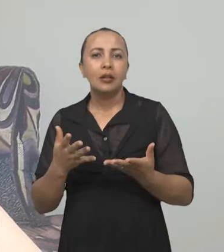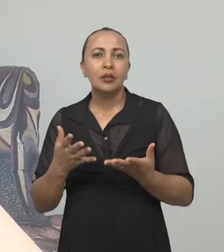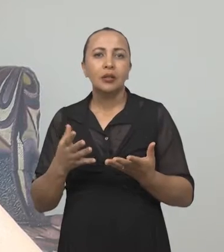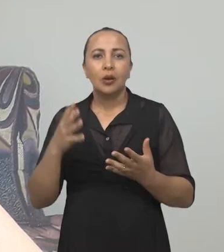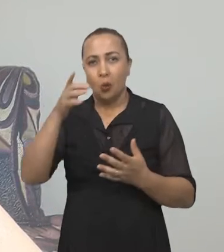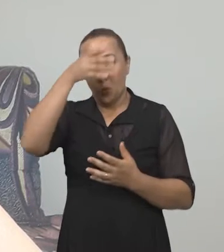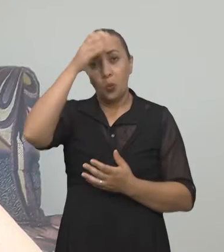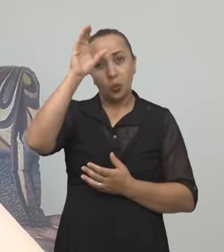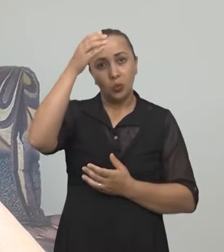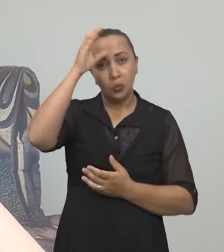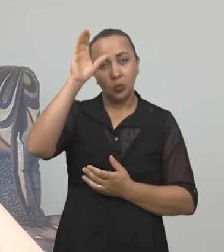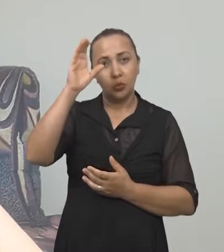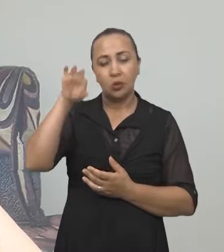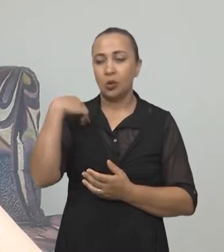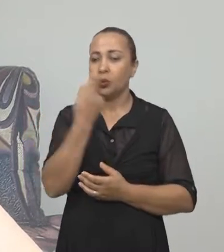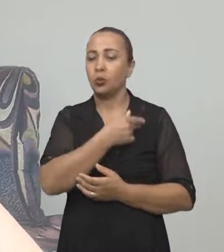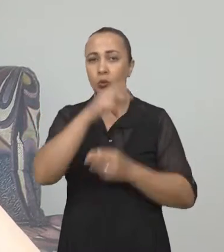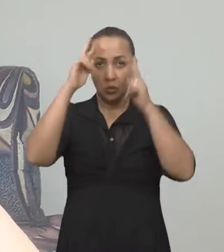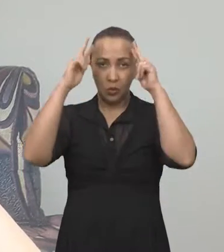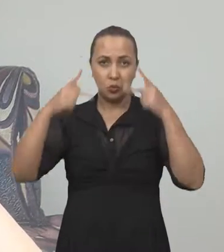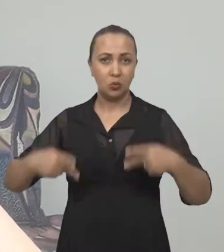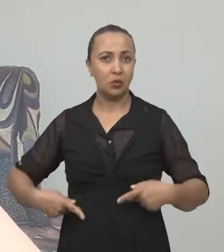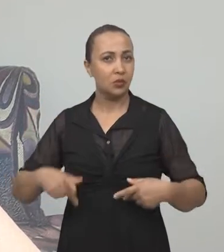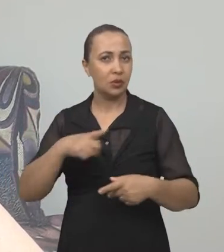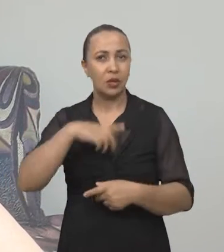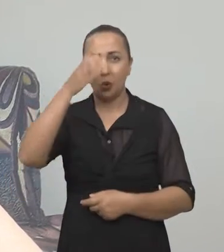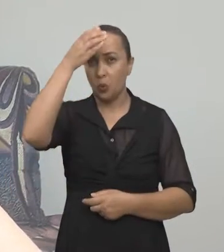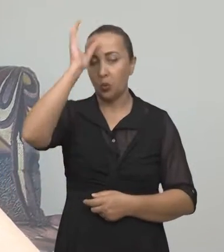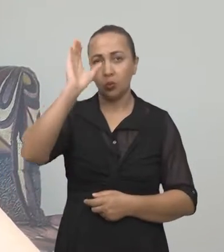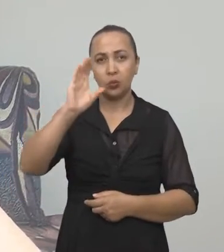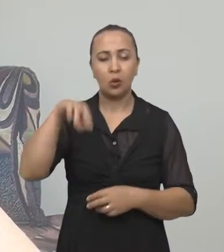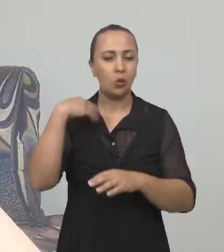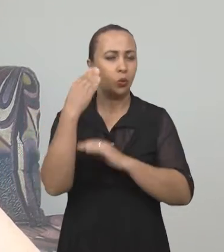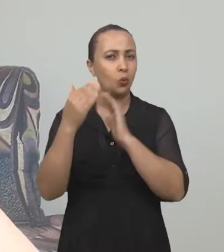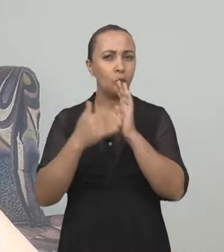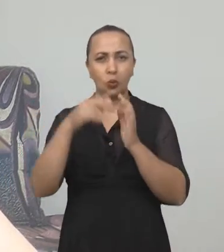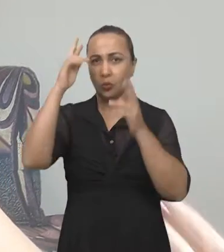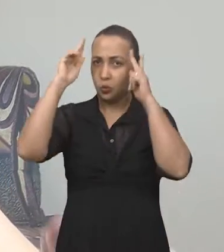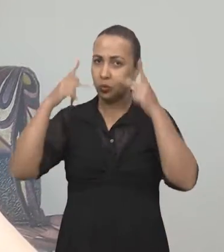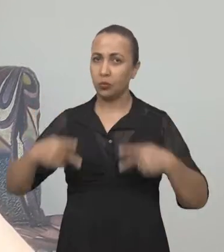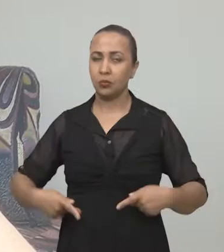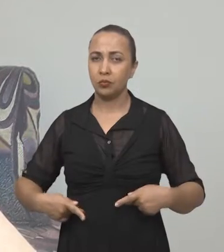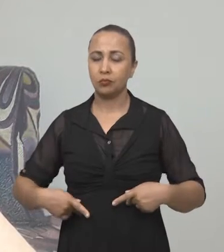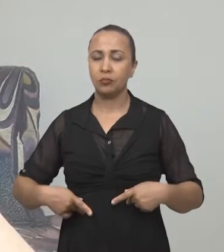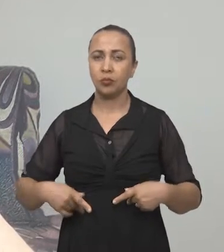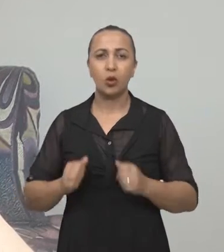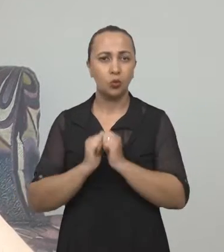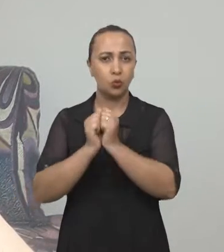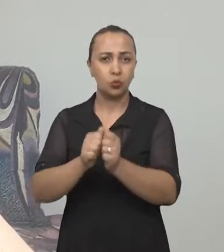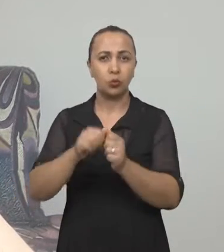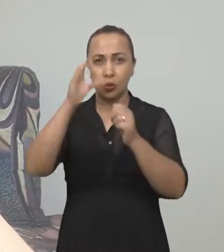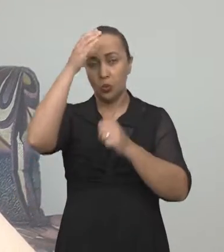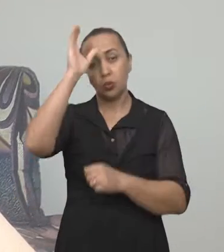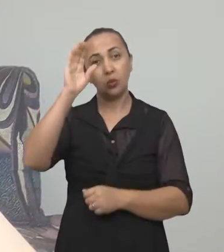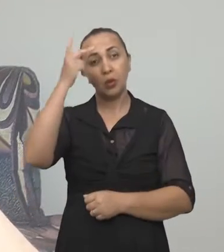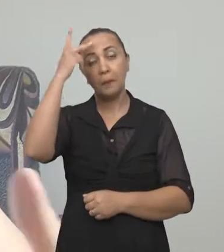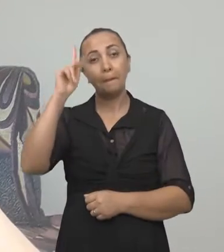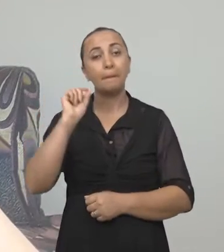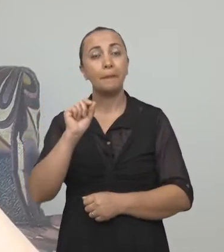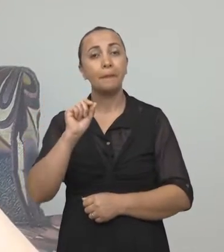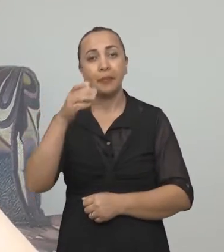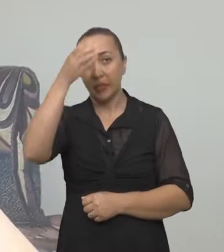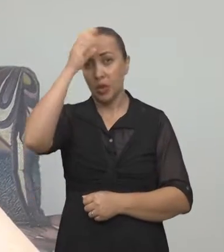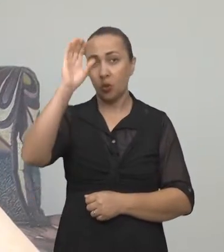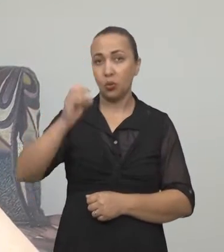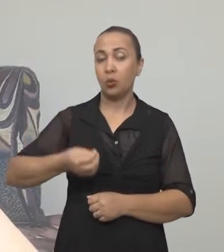é a cultura, né? Todos os seres humanos têm cultura, todos os seres humanos são portadores de uma cultura, né? E para que